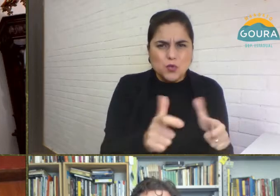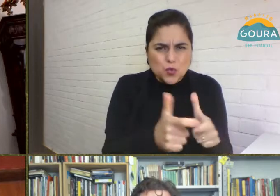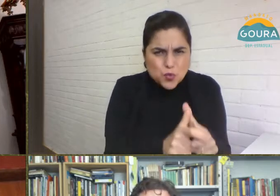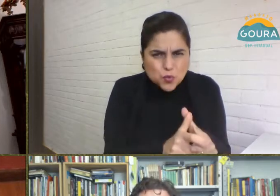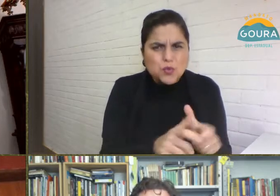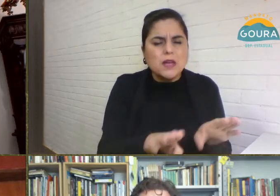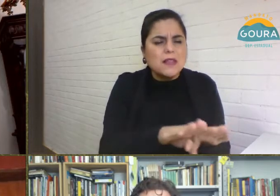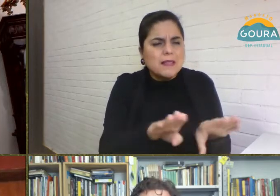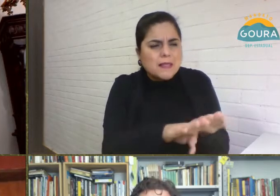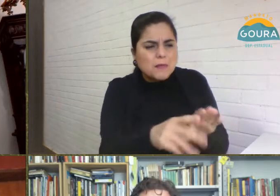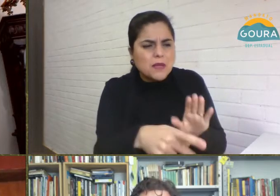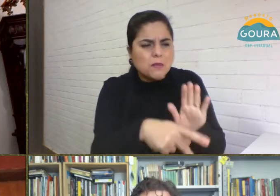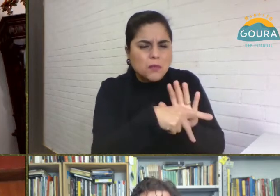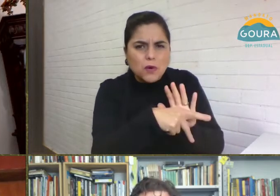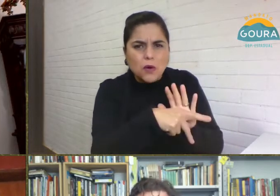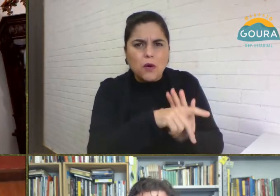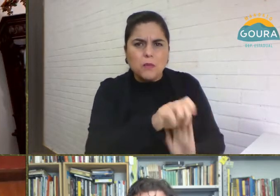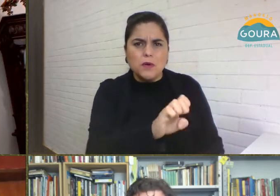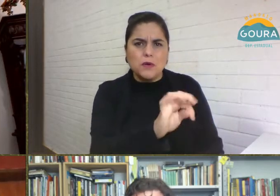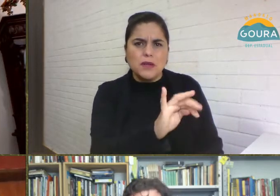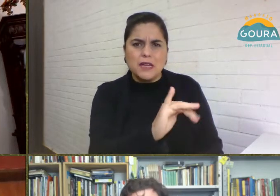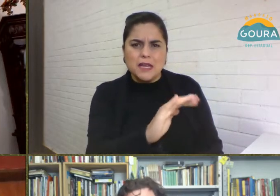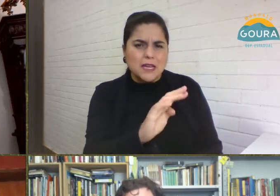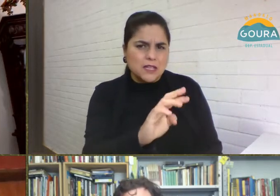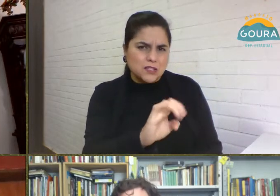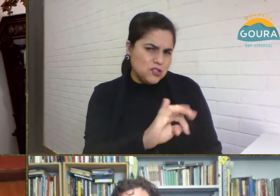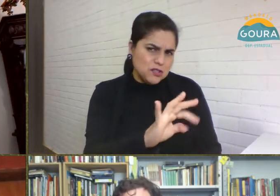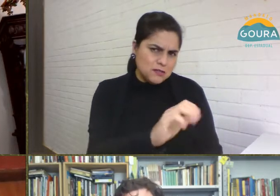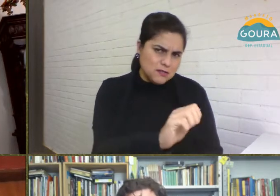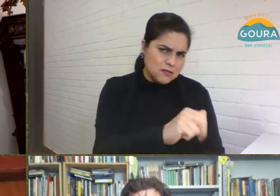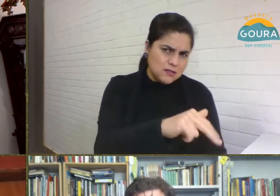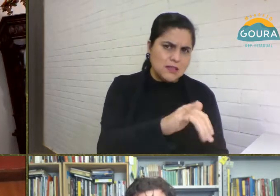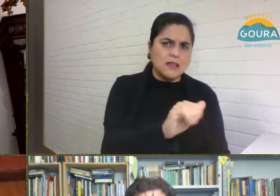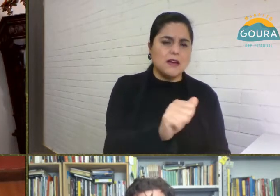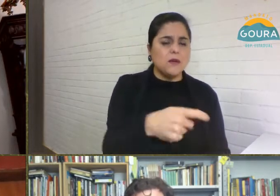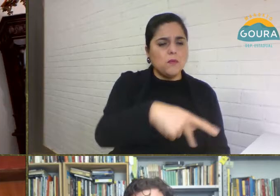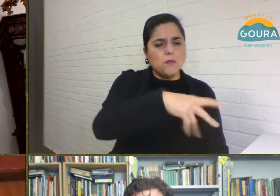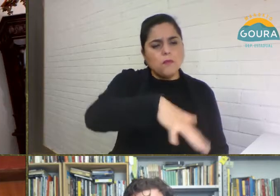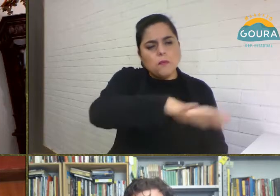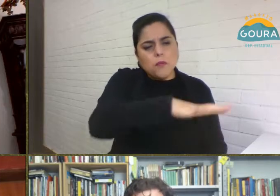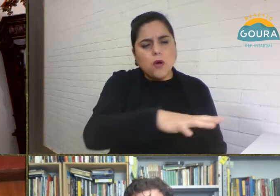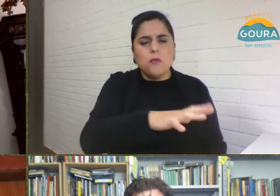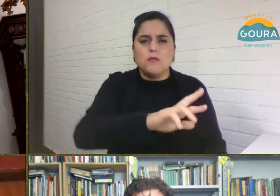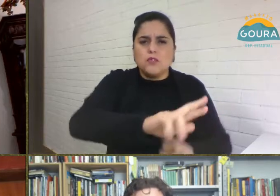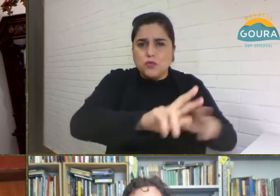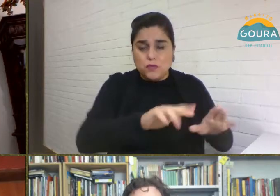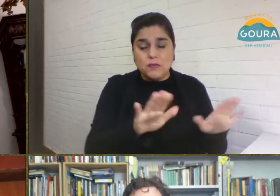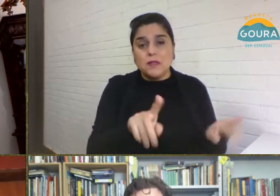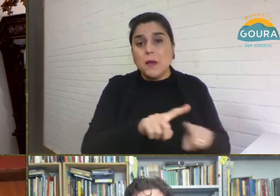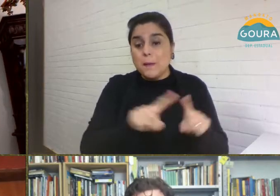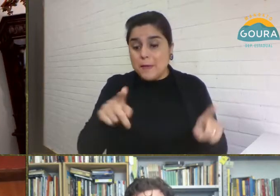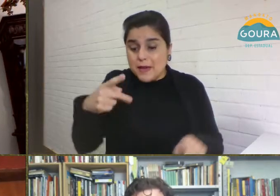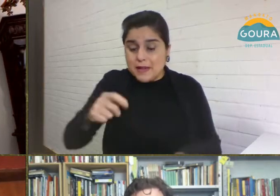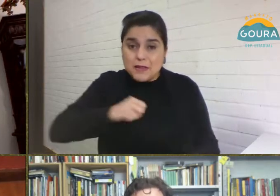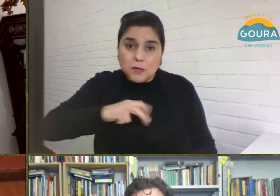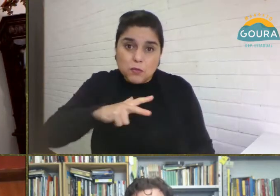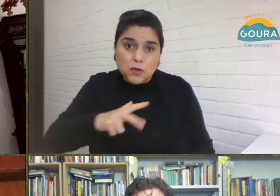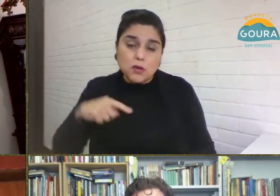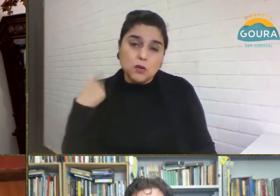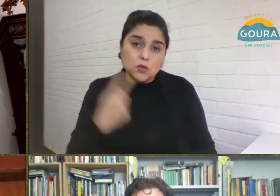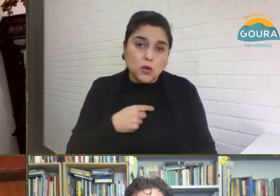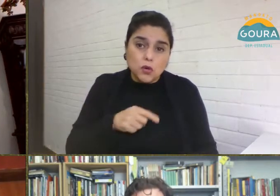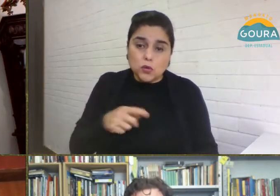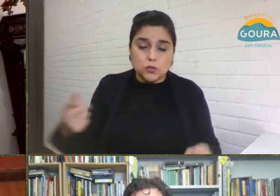outras. Mas aqui em Portugal o que aconteceu é que isto foi completamente transversal a toda a sociedade portuguesa.